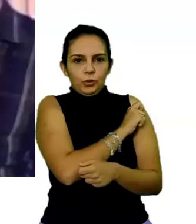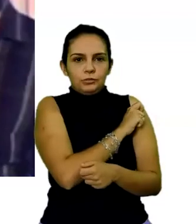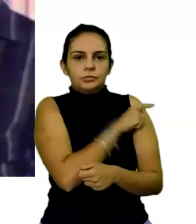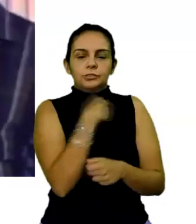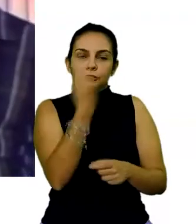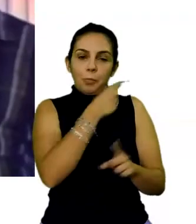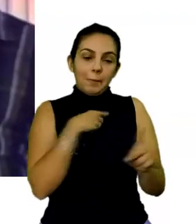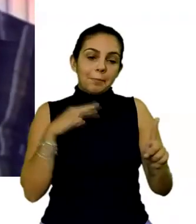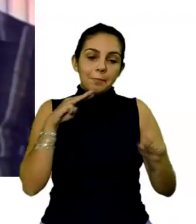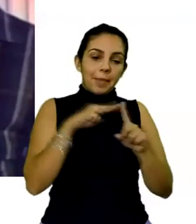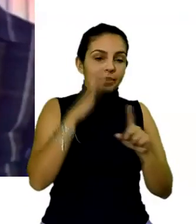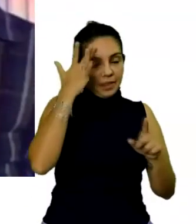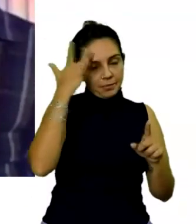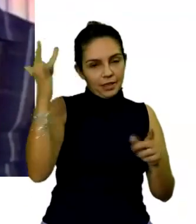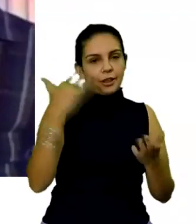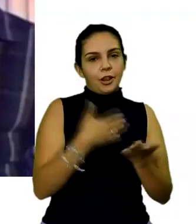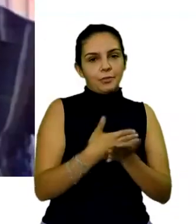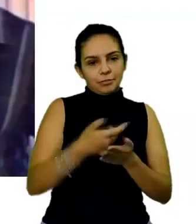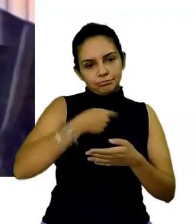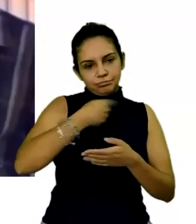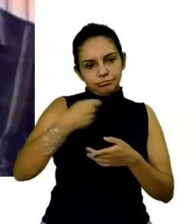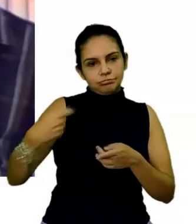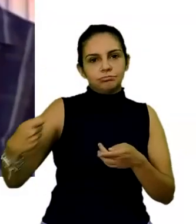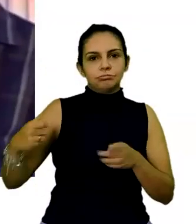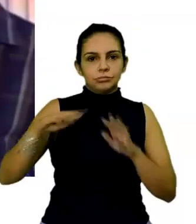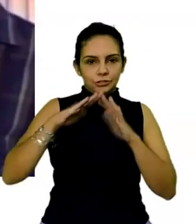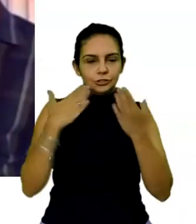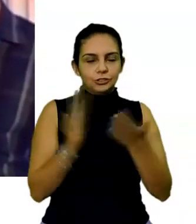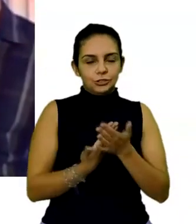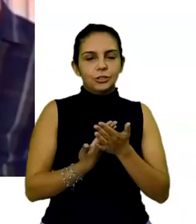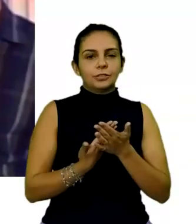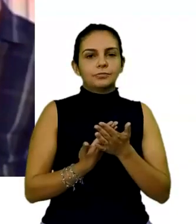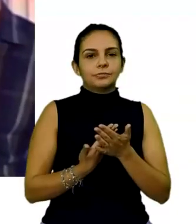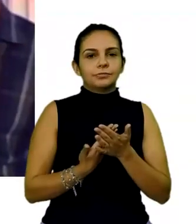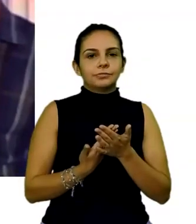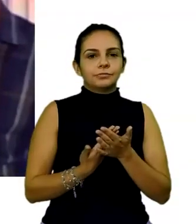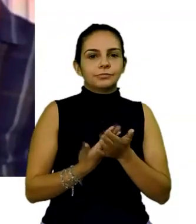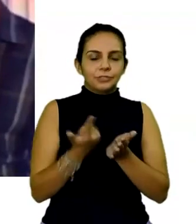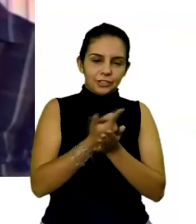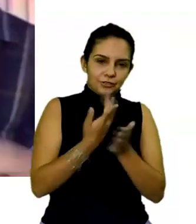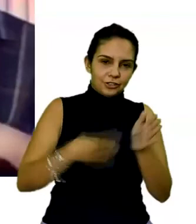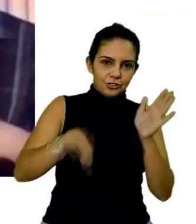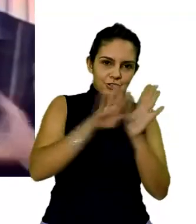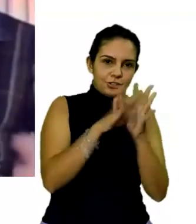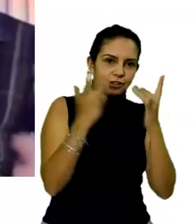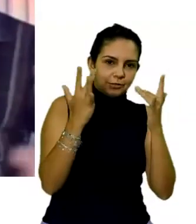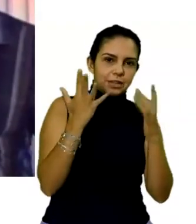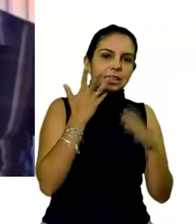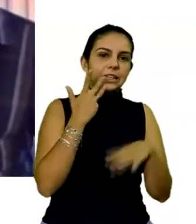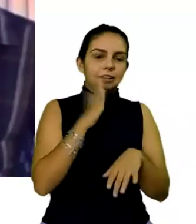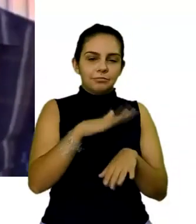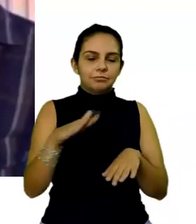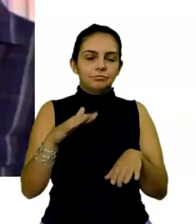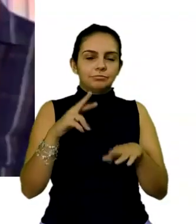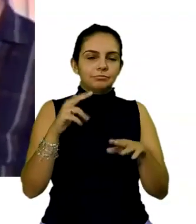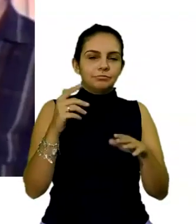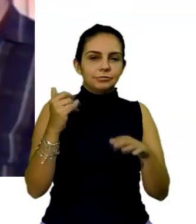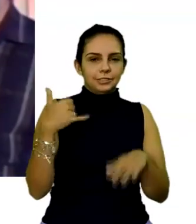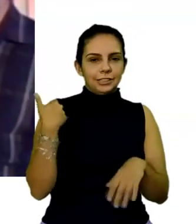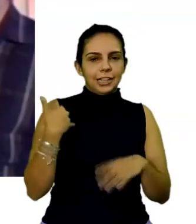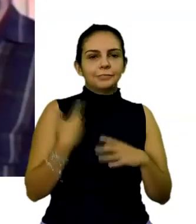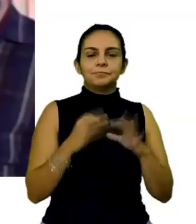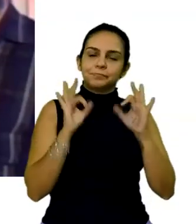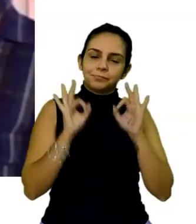nossa meta a partir de amanhã é começar a distribuição nas escolas da cidade, para que o livro chegue na mão de crianças de diversas